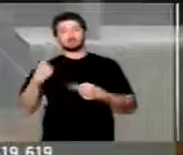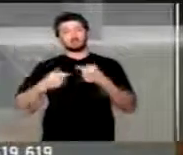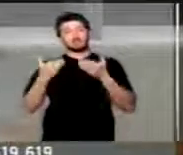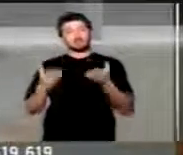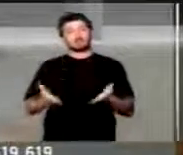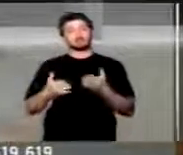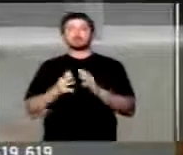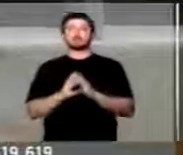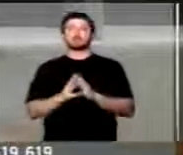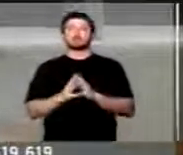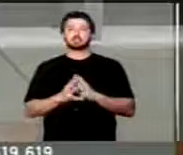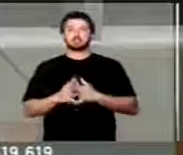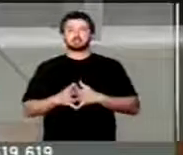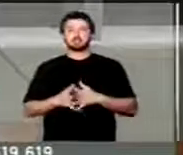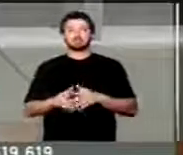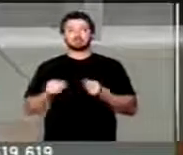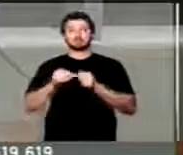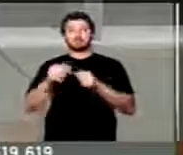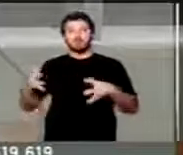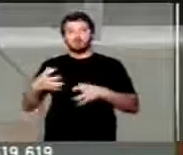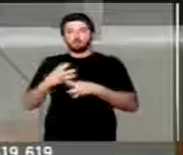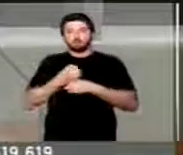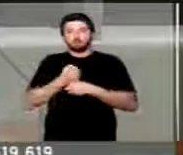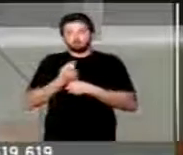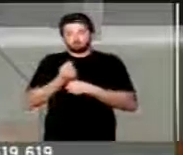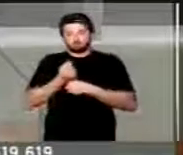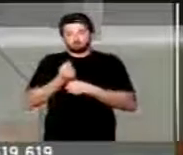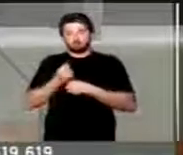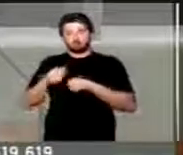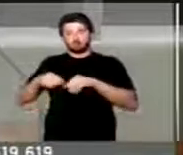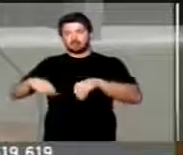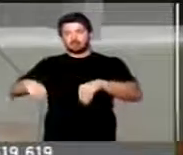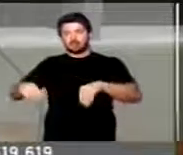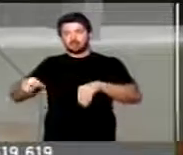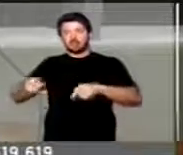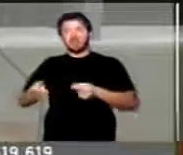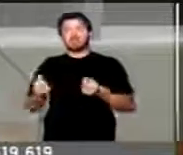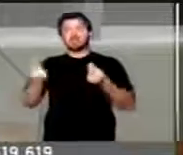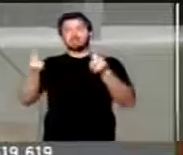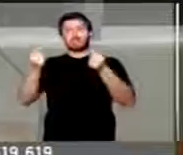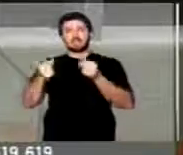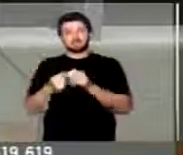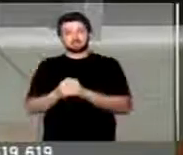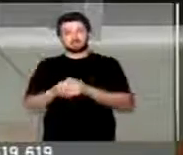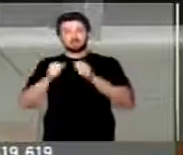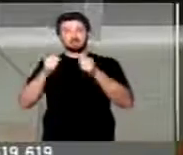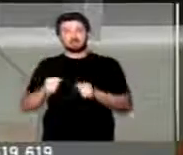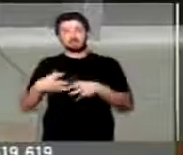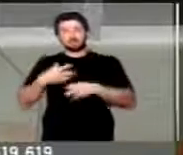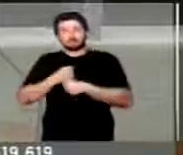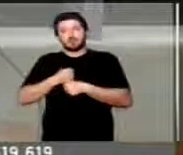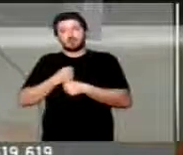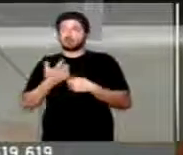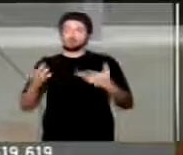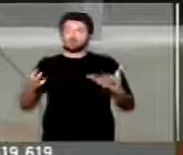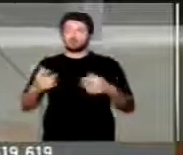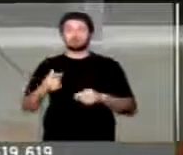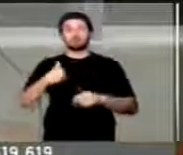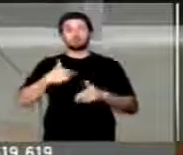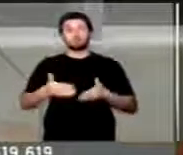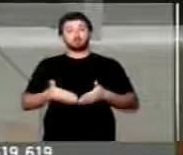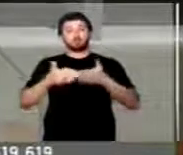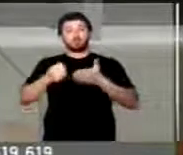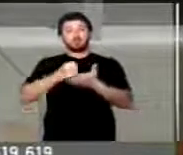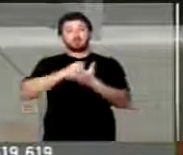política econômica que concentra renda, terra, riqueza e poder. Por isso, peço